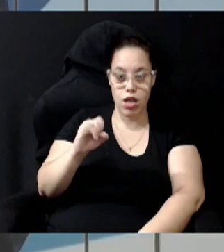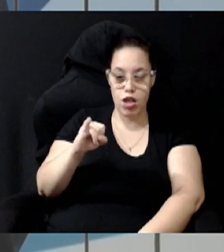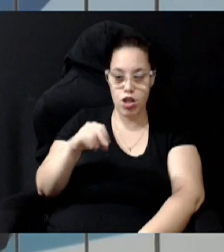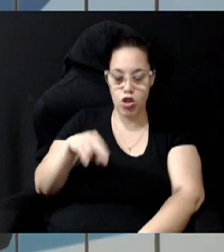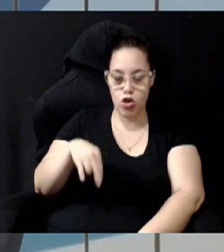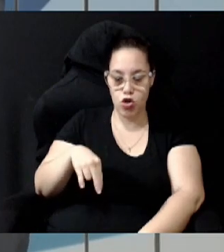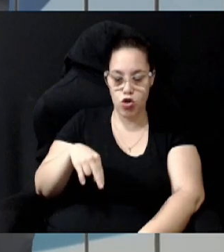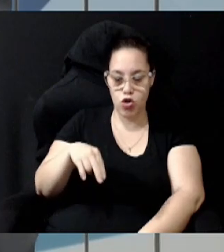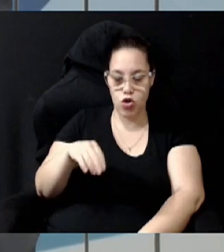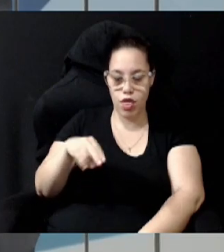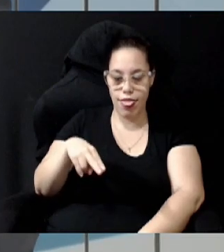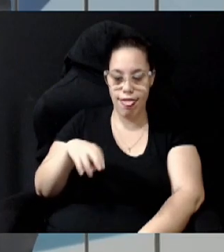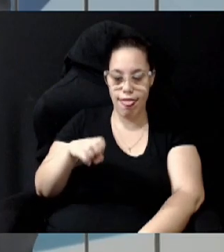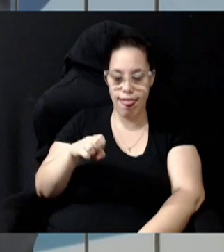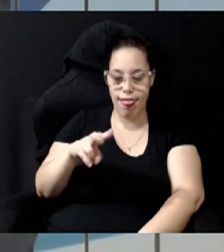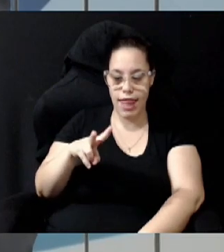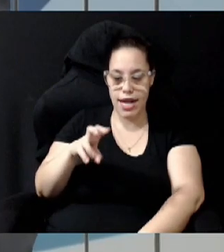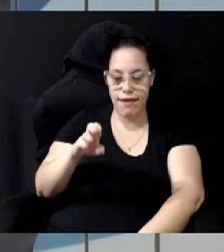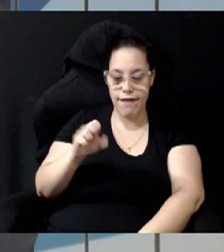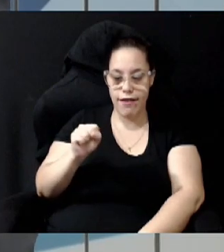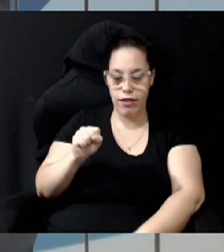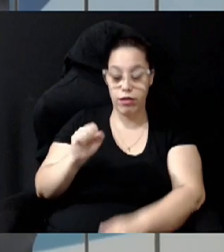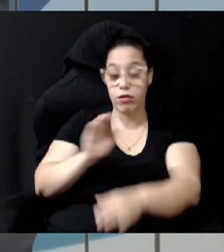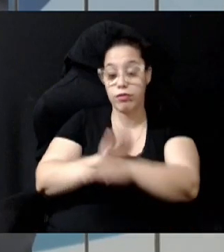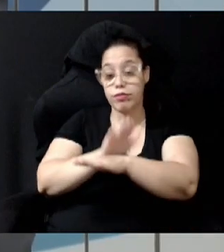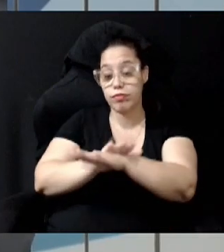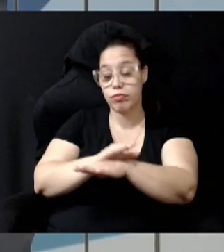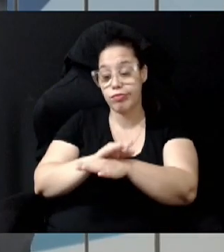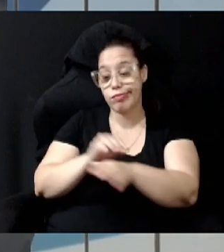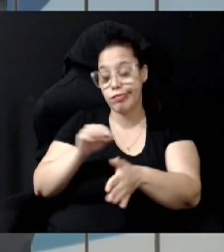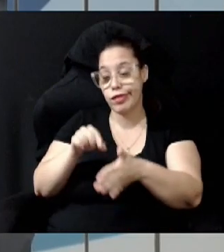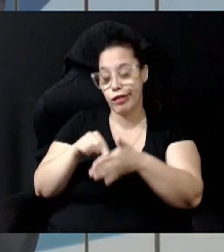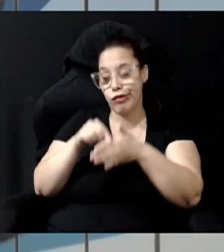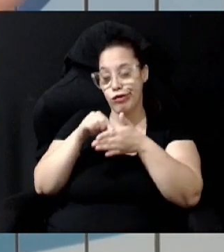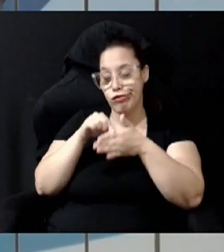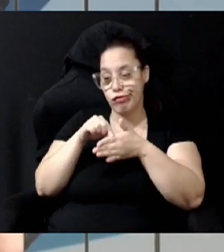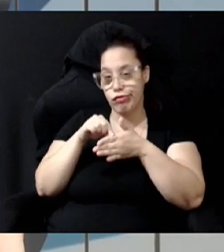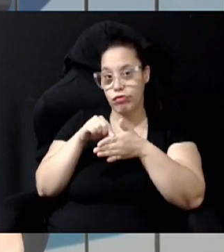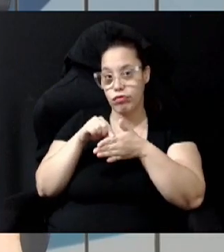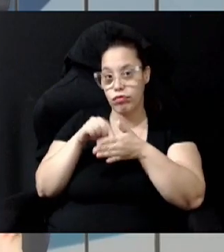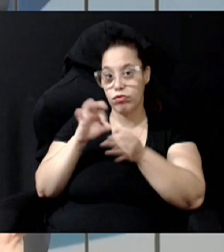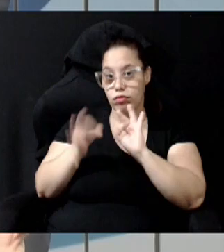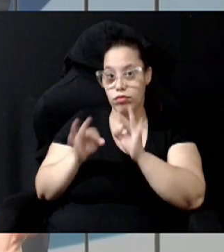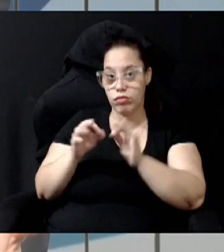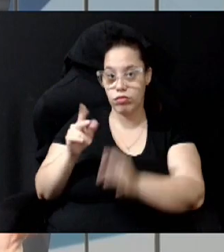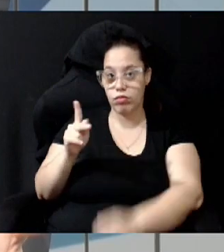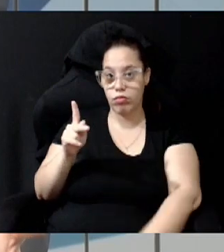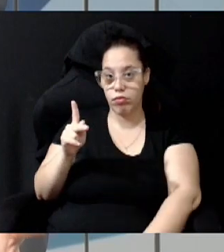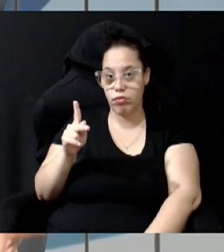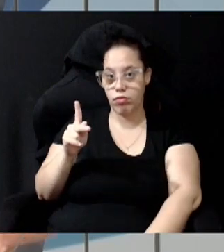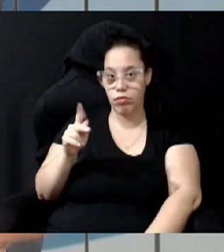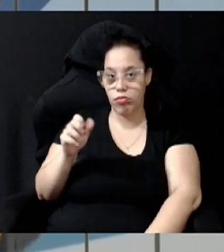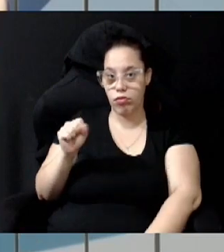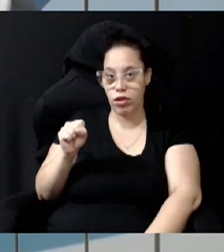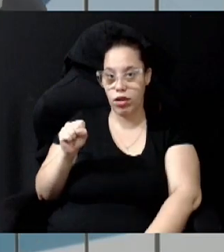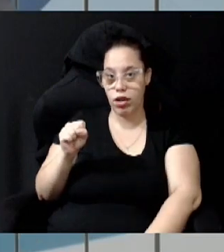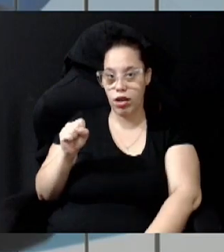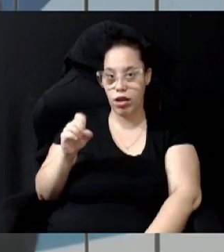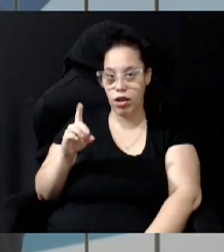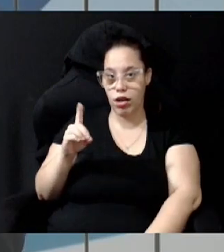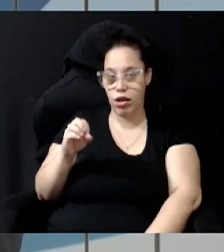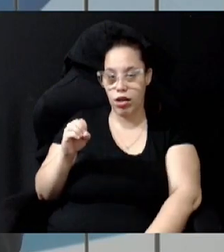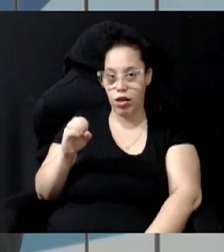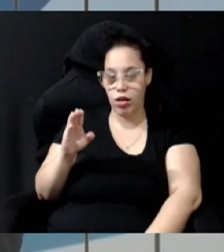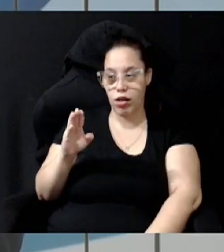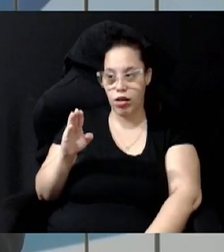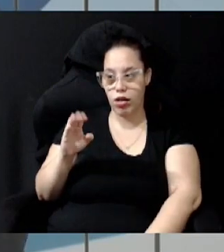quê? Com a ajuda do seu vice-presidente jurídico do PSDB, que é o nosso ex-vereador aqui, Carlos Sampaio,